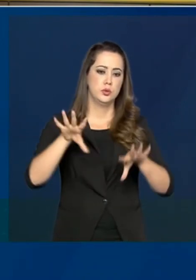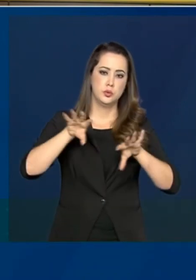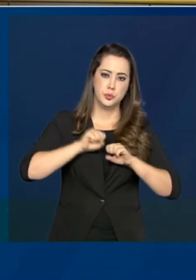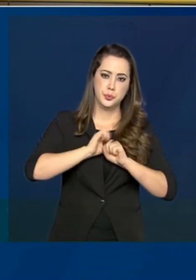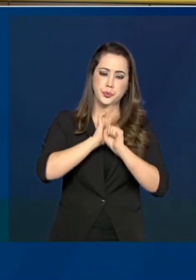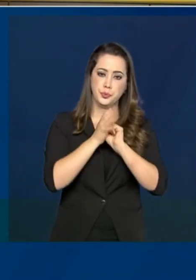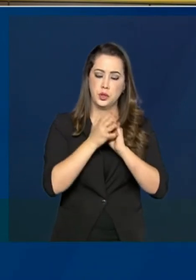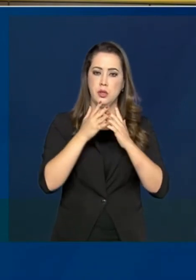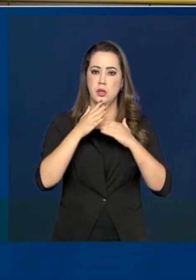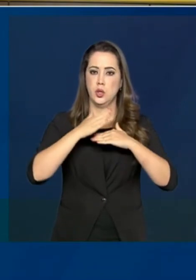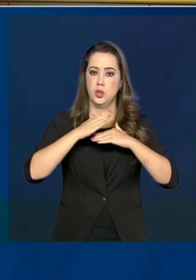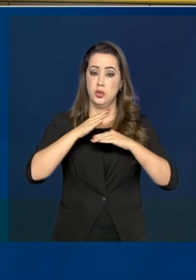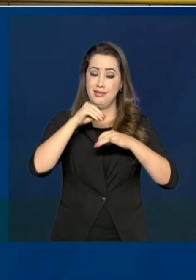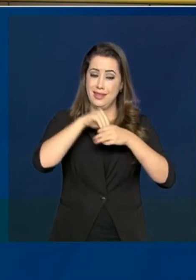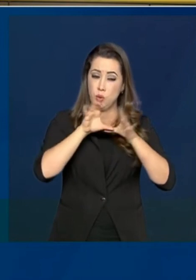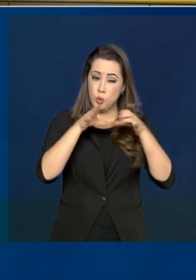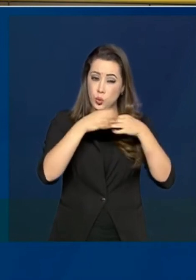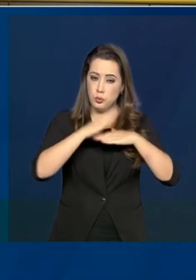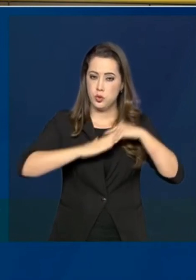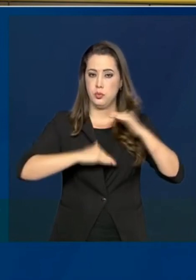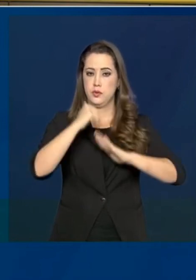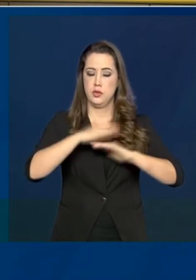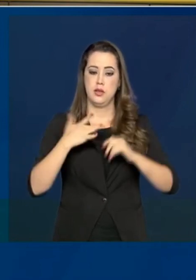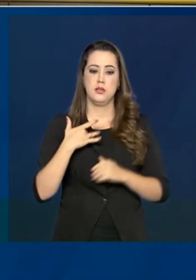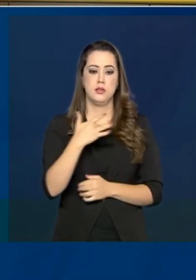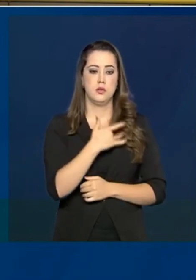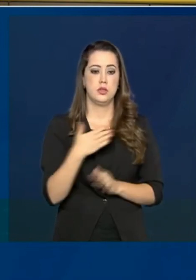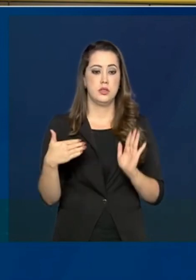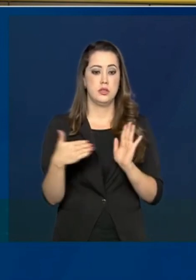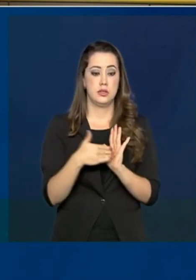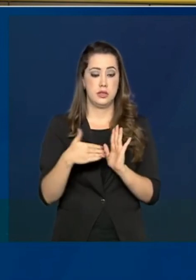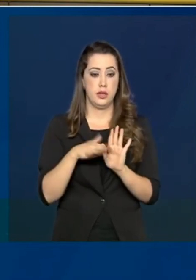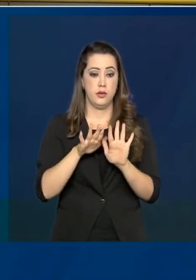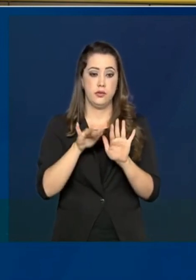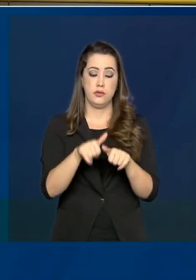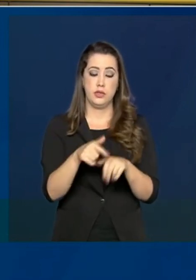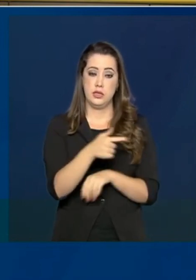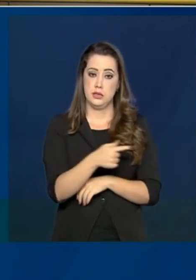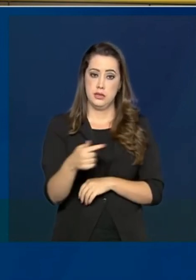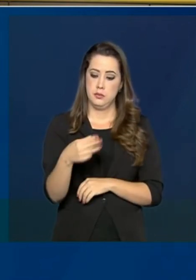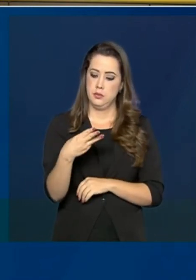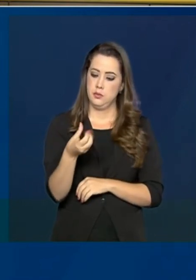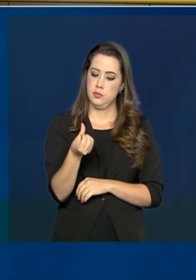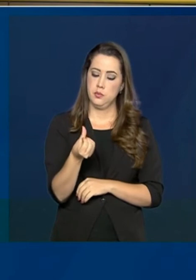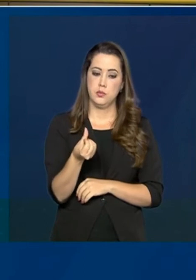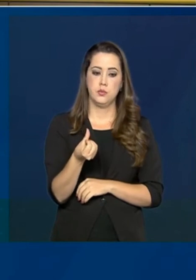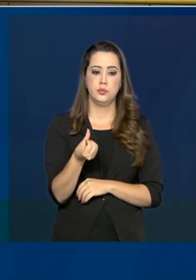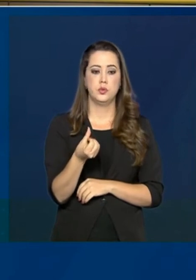por profissionais de saúde, até o momento, até o final da semana epidemiológica 36, foram